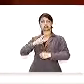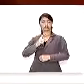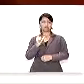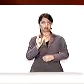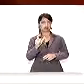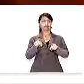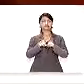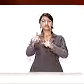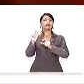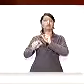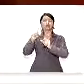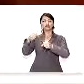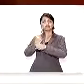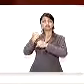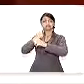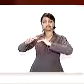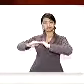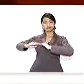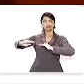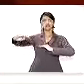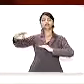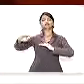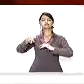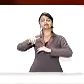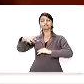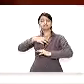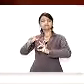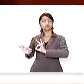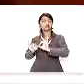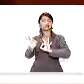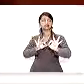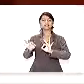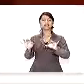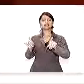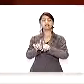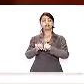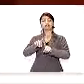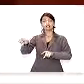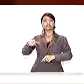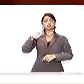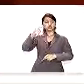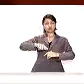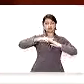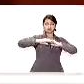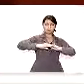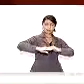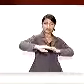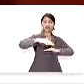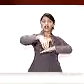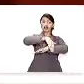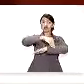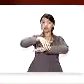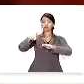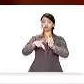execução de pavimentação asfáltica guias e sarjetas moldadas para extrusão e de recapeamento asfáltico nas ruas da cidade